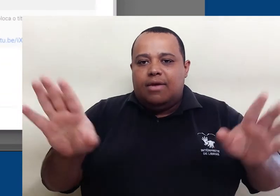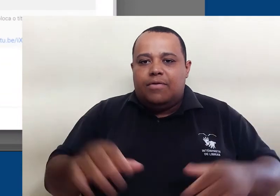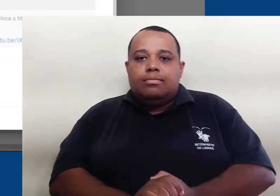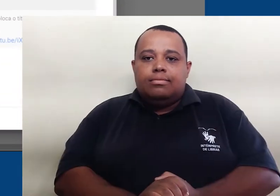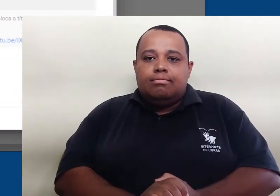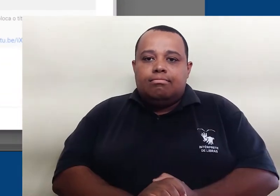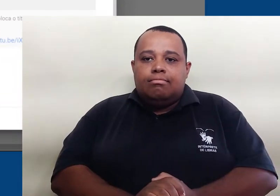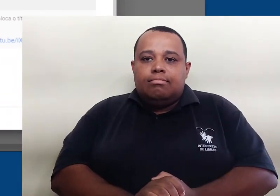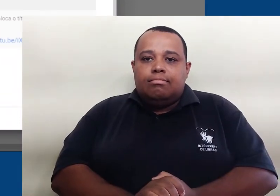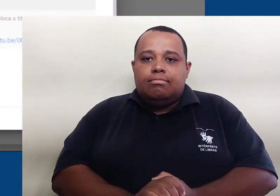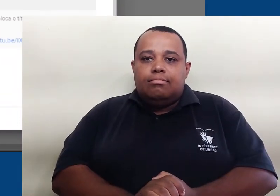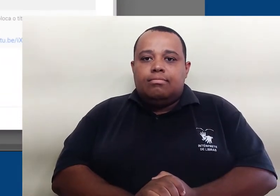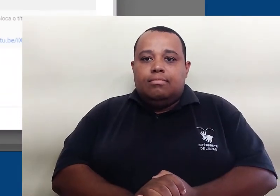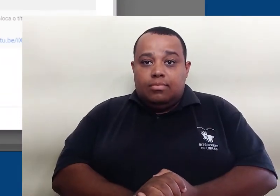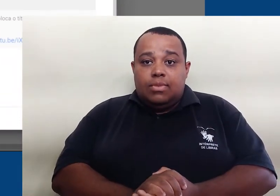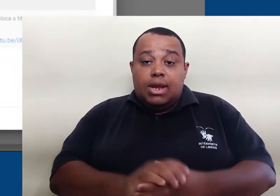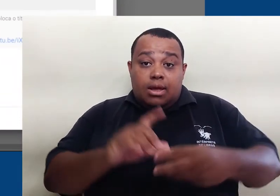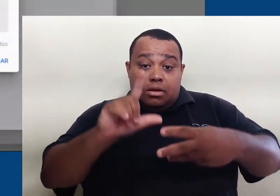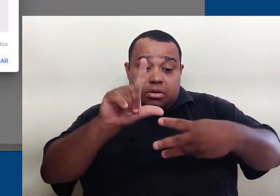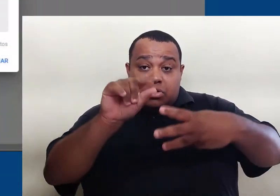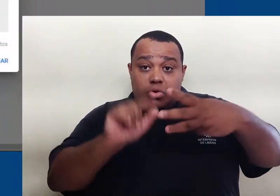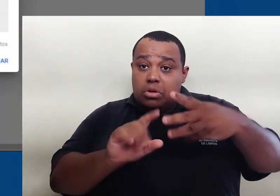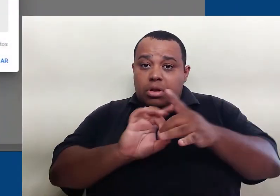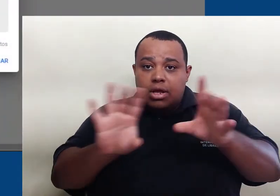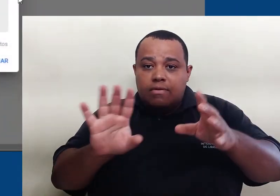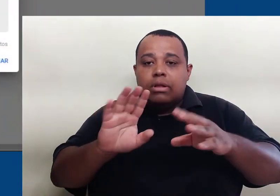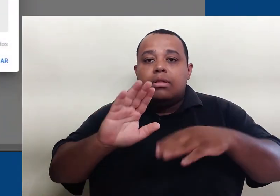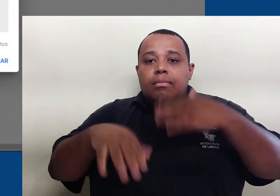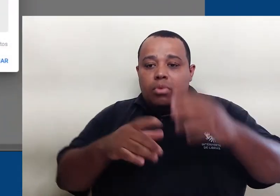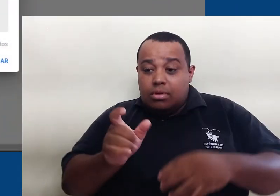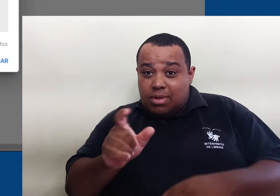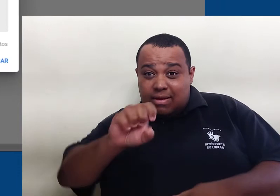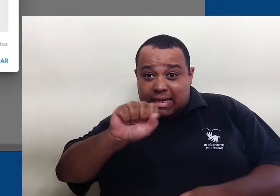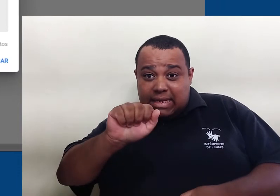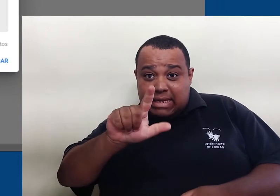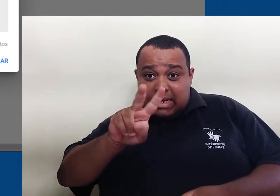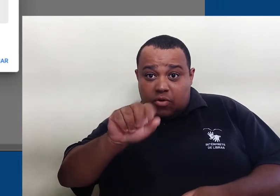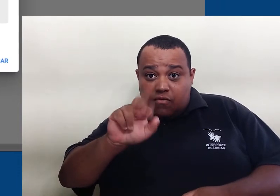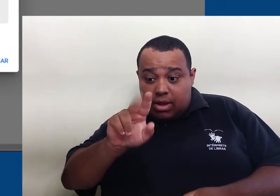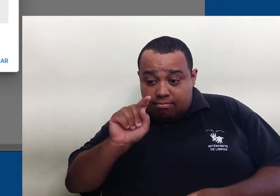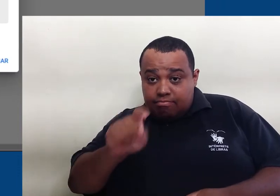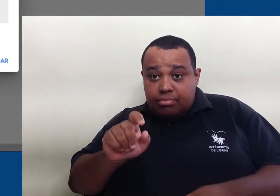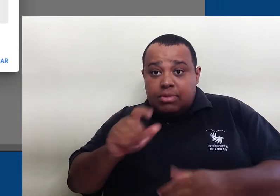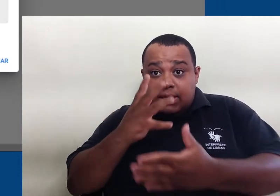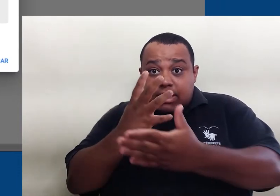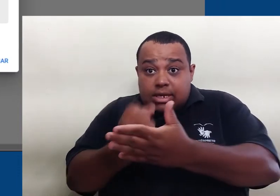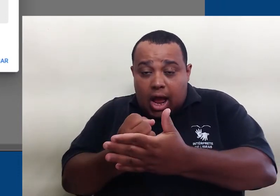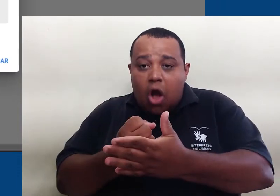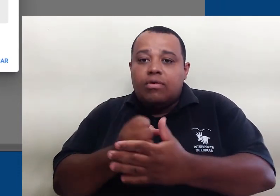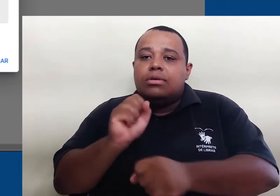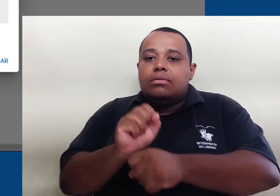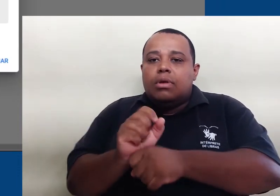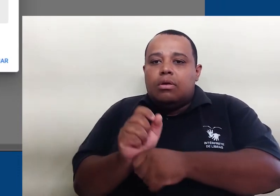A partir do momento que você bota salvar, ele vai basicamente processar o vídeo, vai terminar de fazer o upload, processar ele. E quando ele